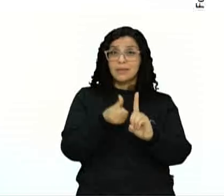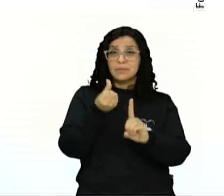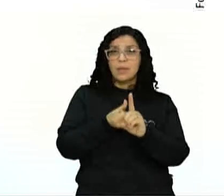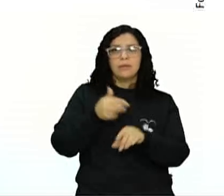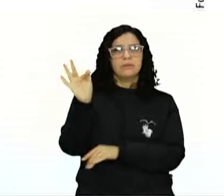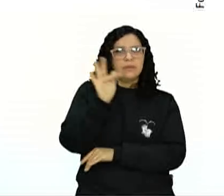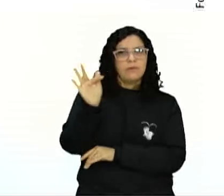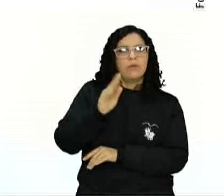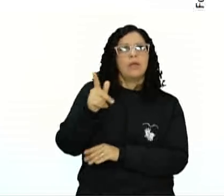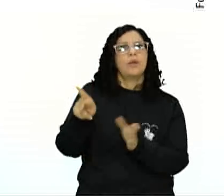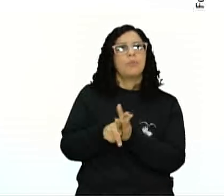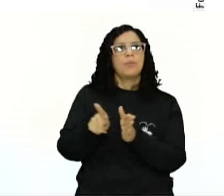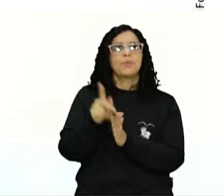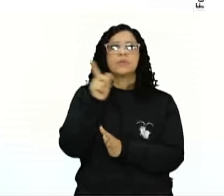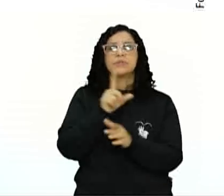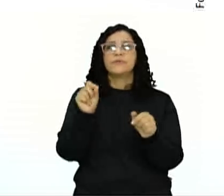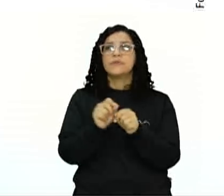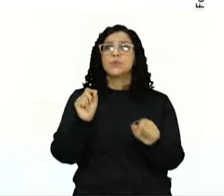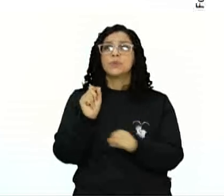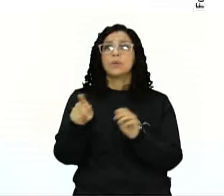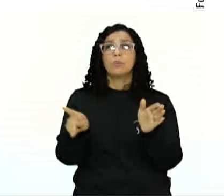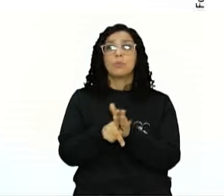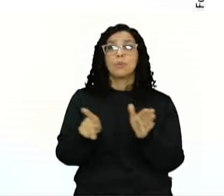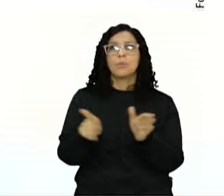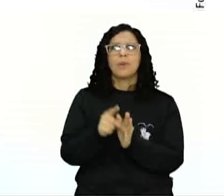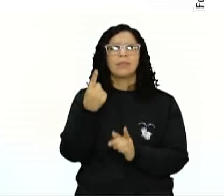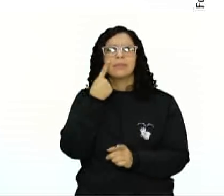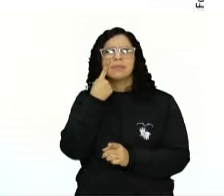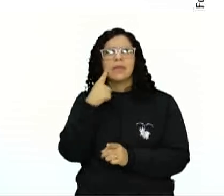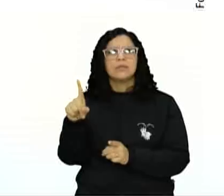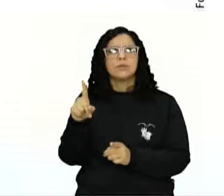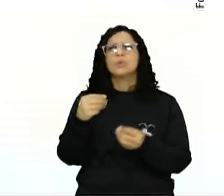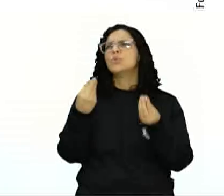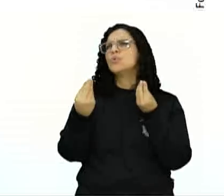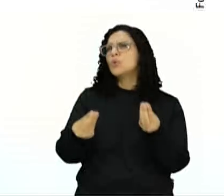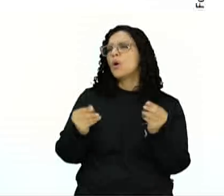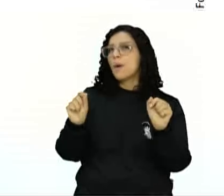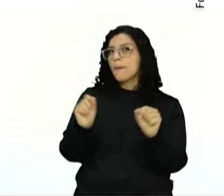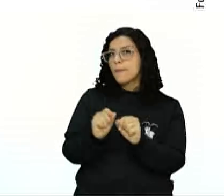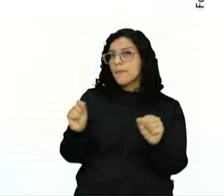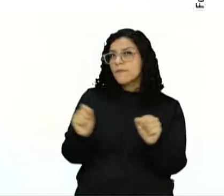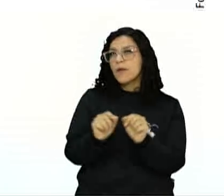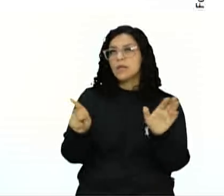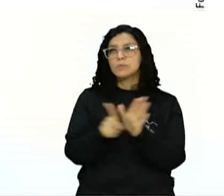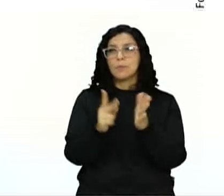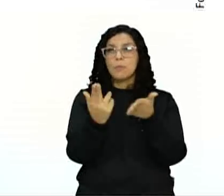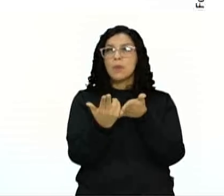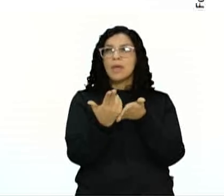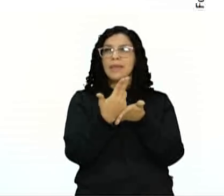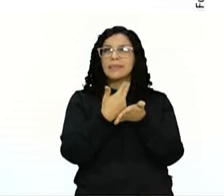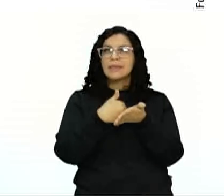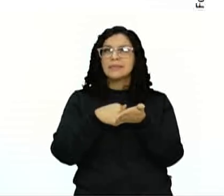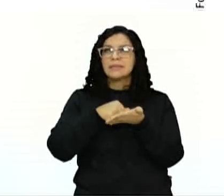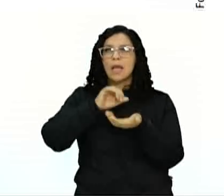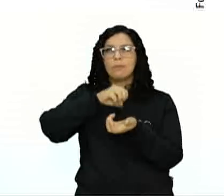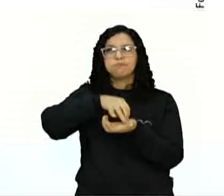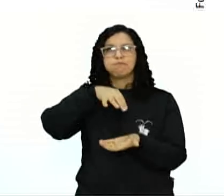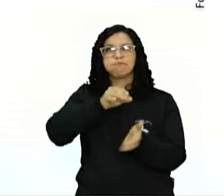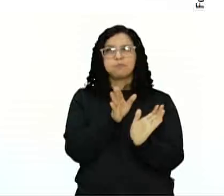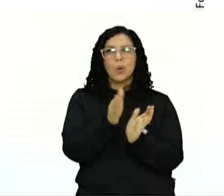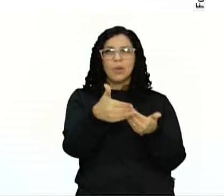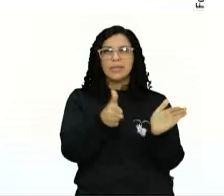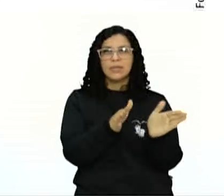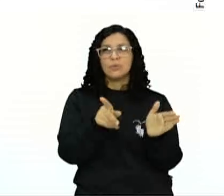da faculdade ele conseguiu fazer o quê? Ele conseguiu descobrir como que faz para desenhar polígonos